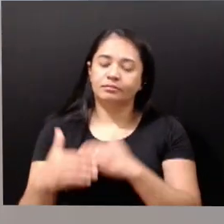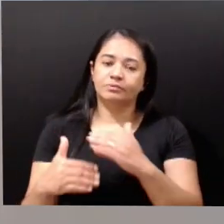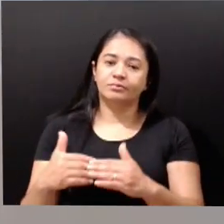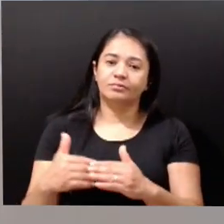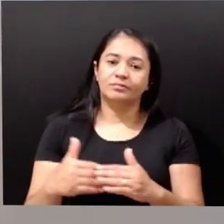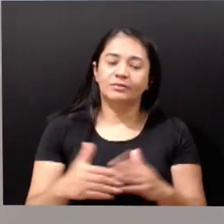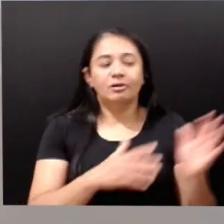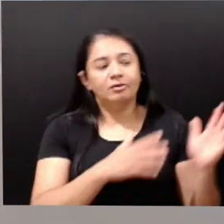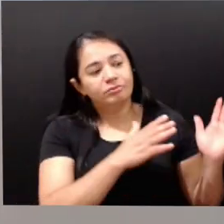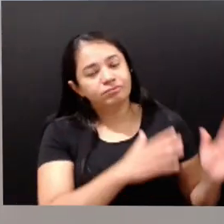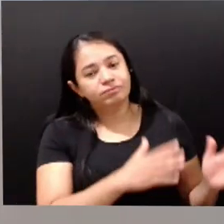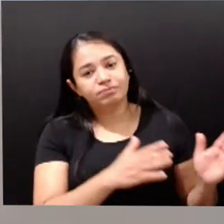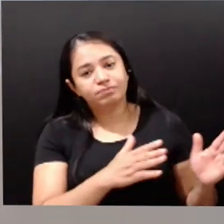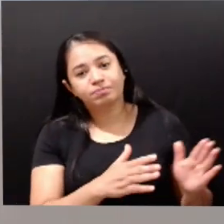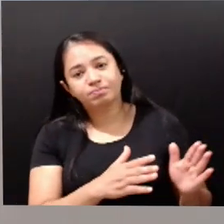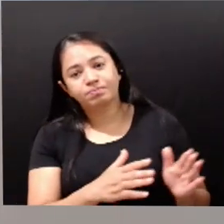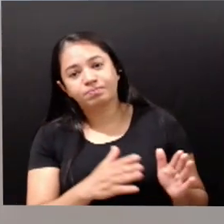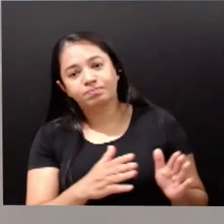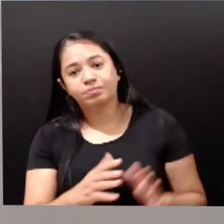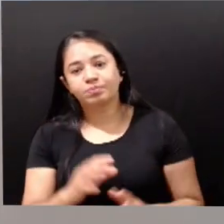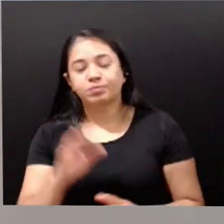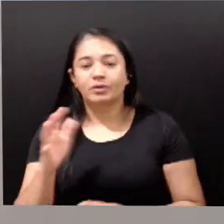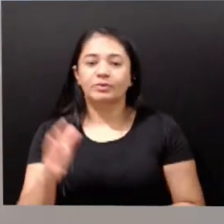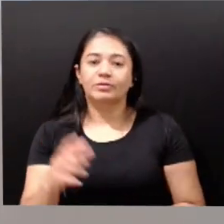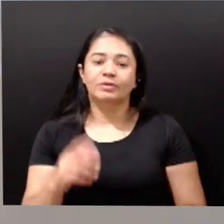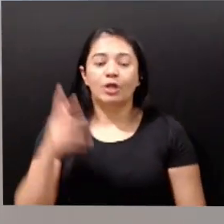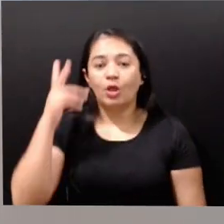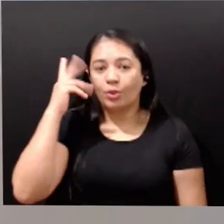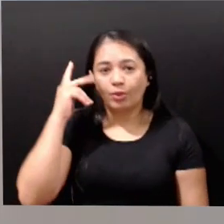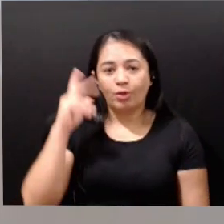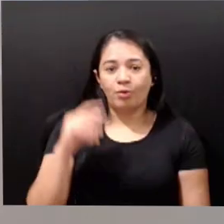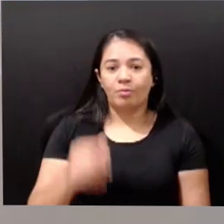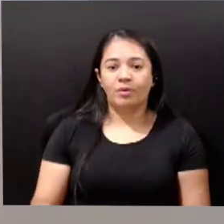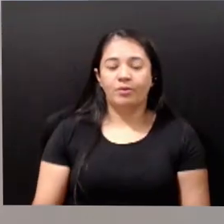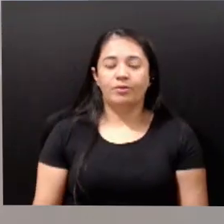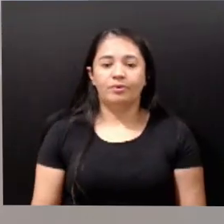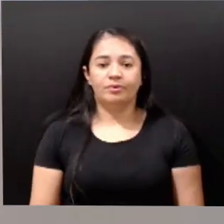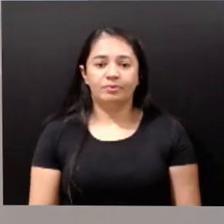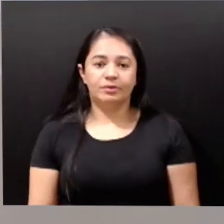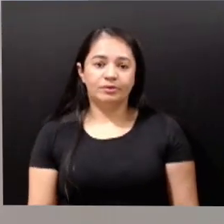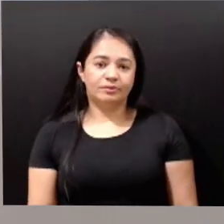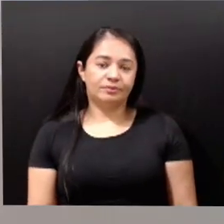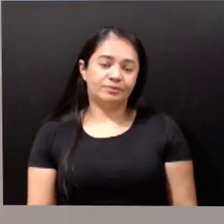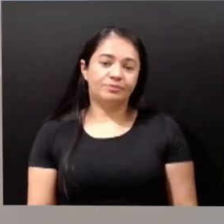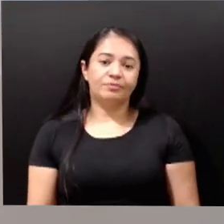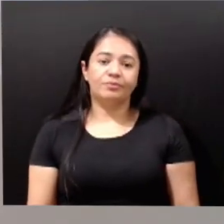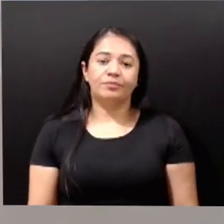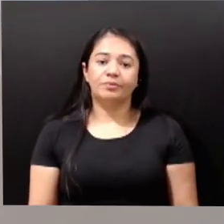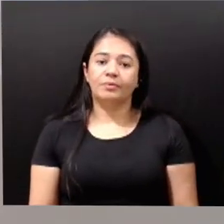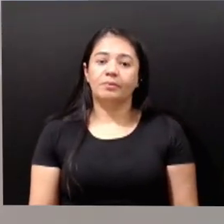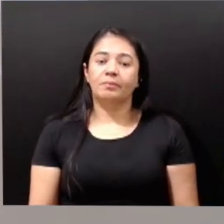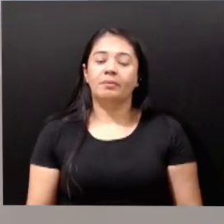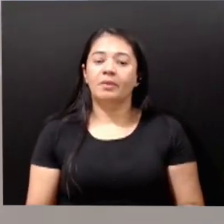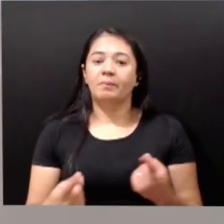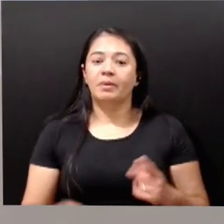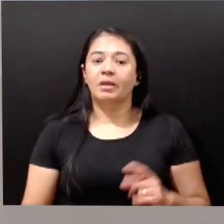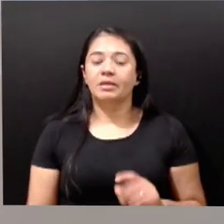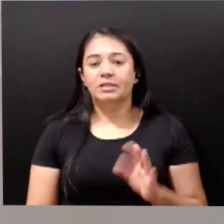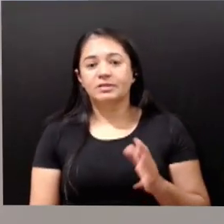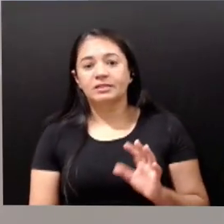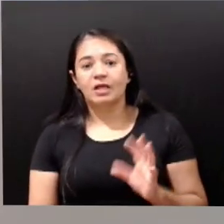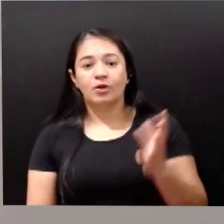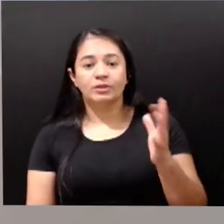passando dentro de todas aquelas viroses que a criança tem na infância, que é normal durante esse processo de amadurecimento do sistema imune.